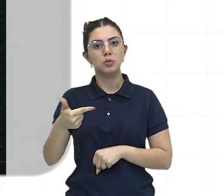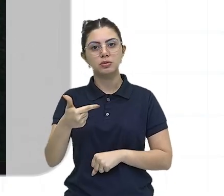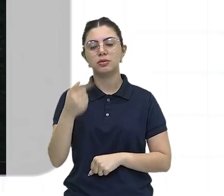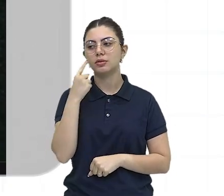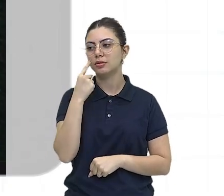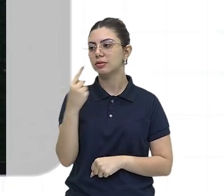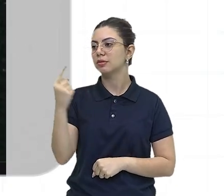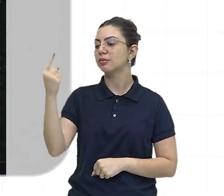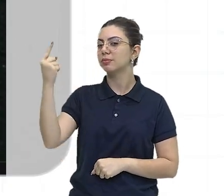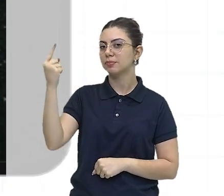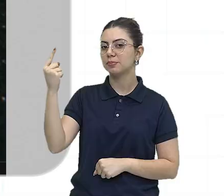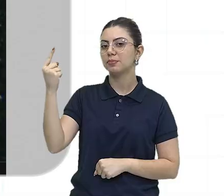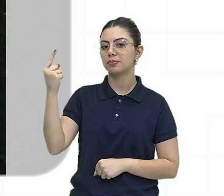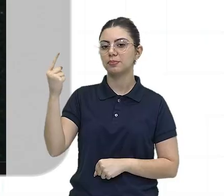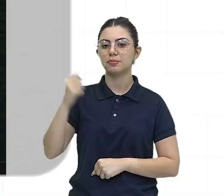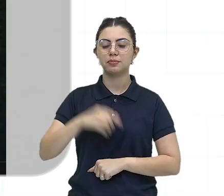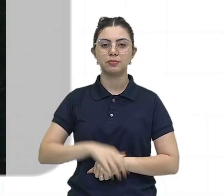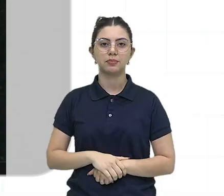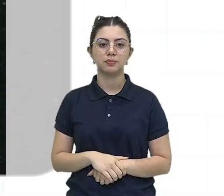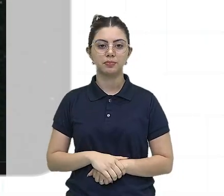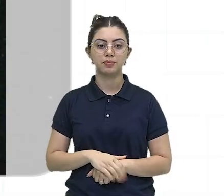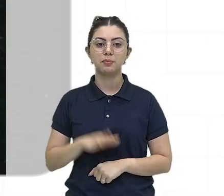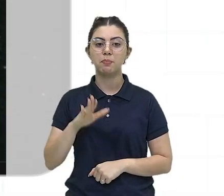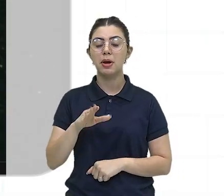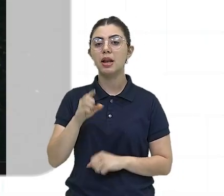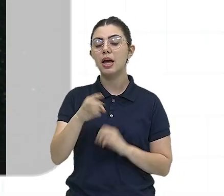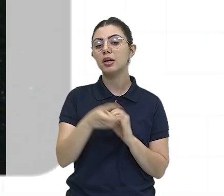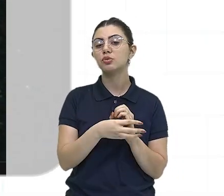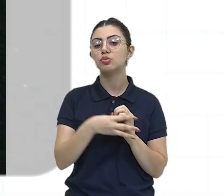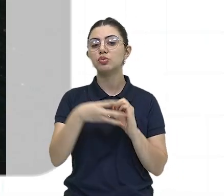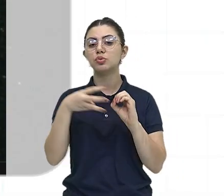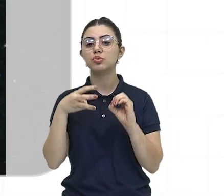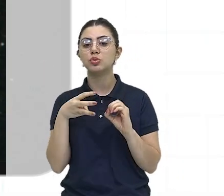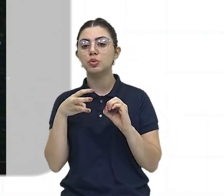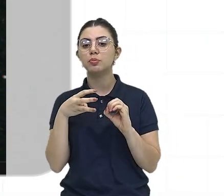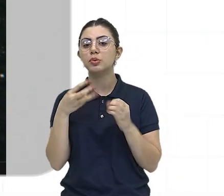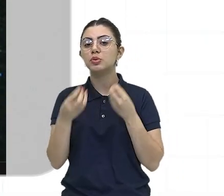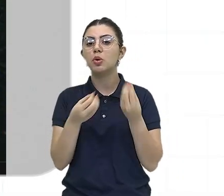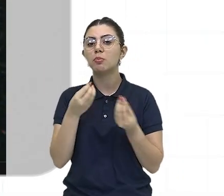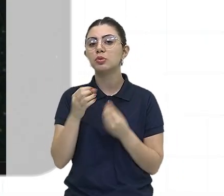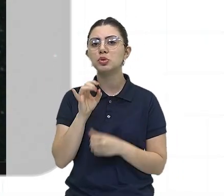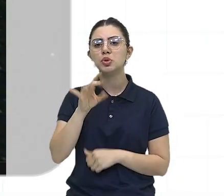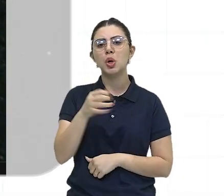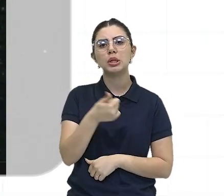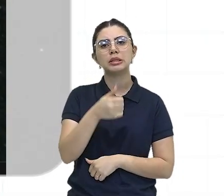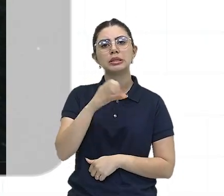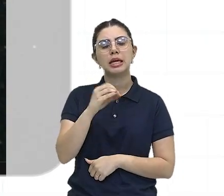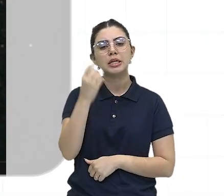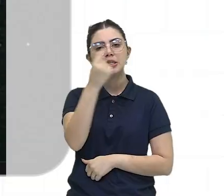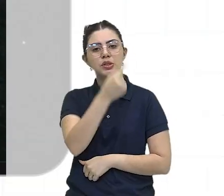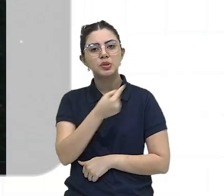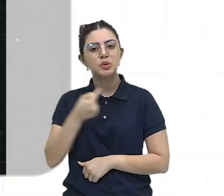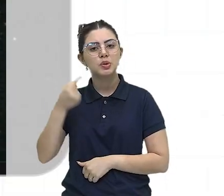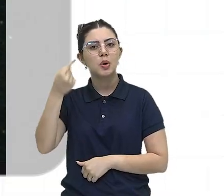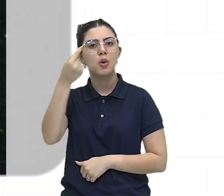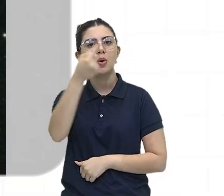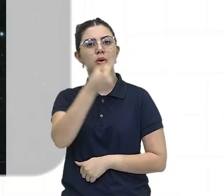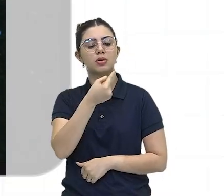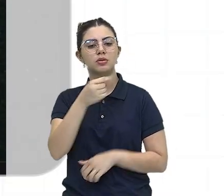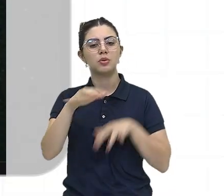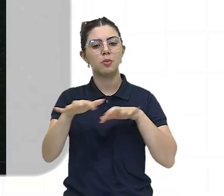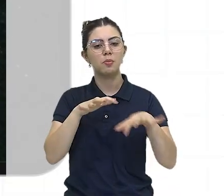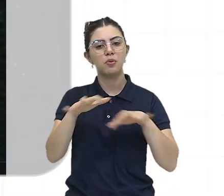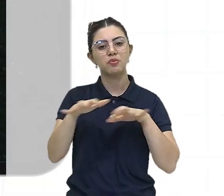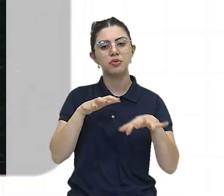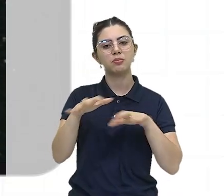translação. No entanto, Júpiter leva apenas 10 horas para fazer o movimento de rotação, ou seja, dar